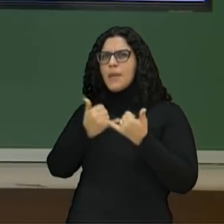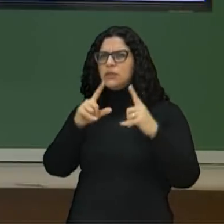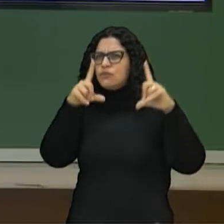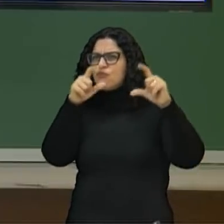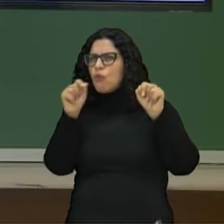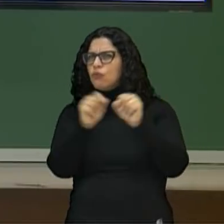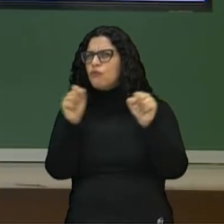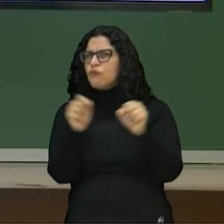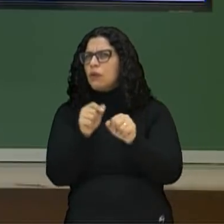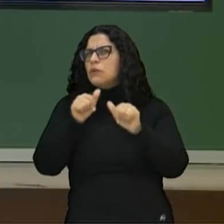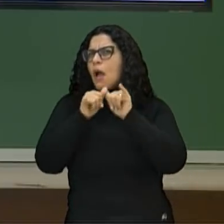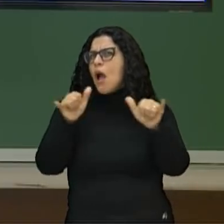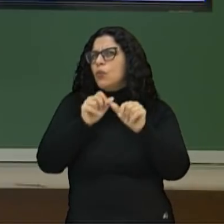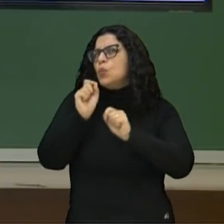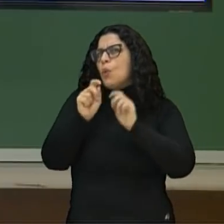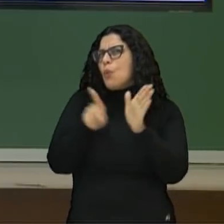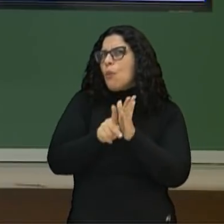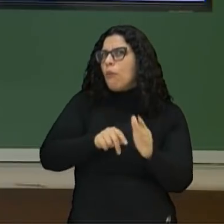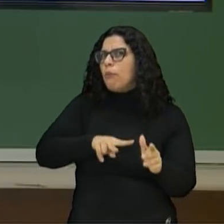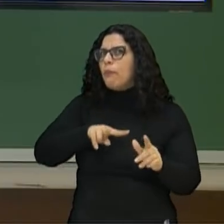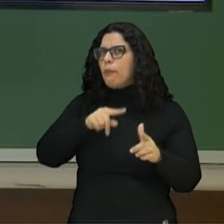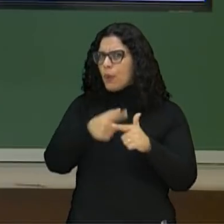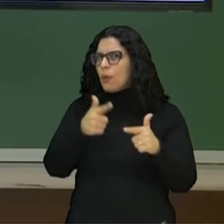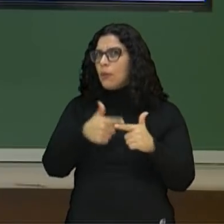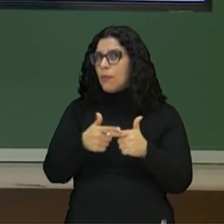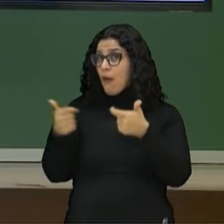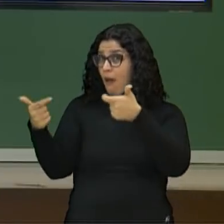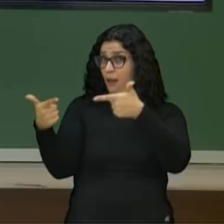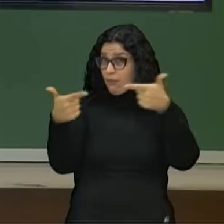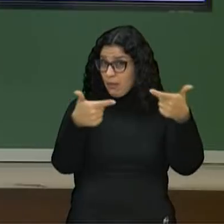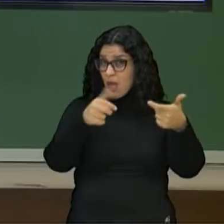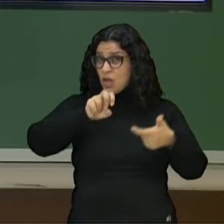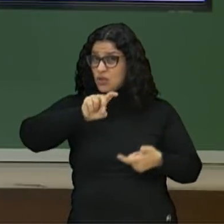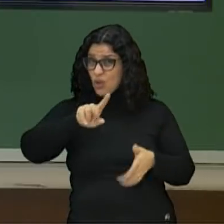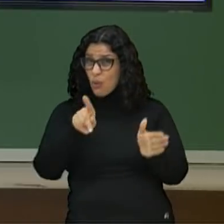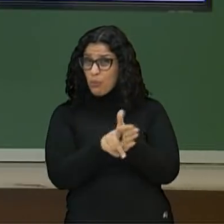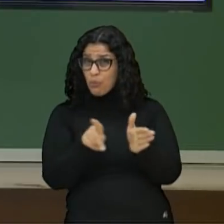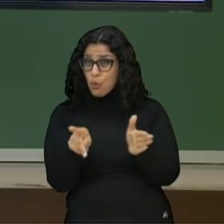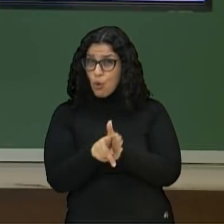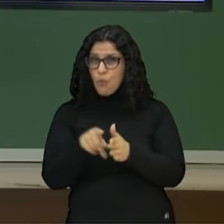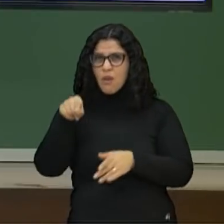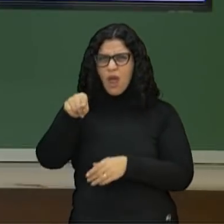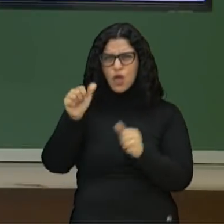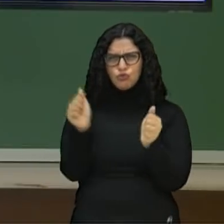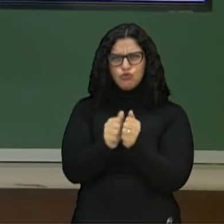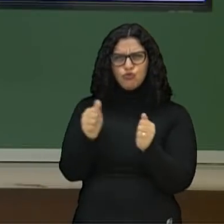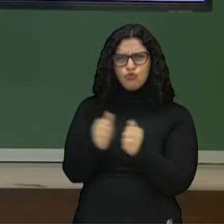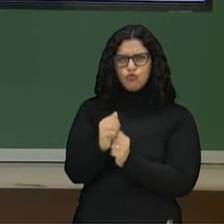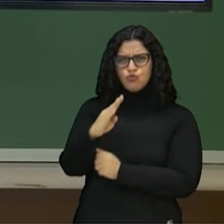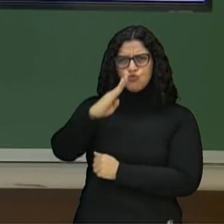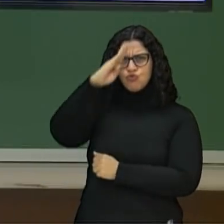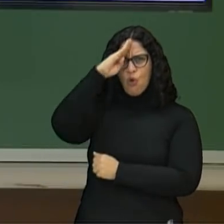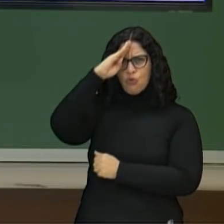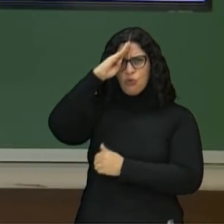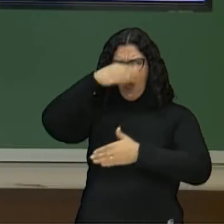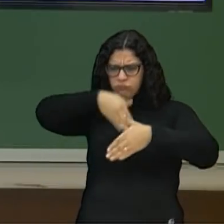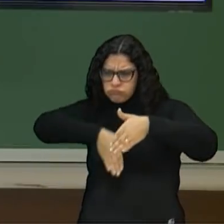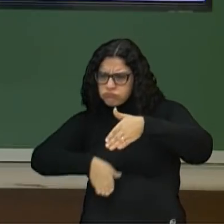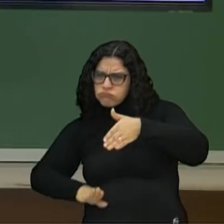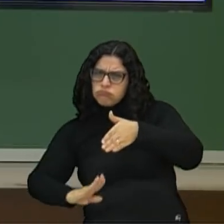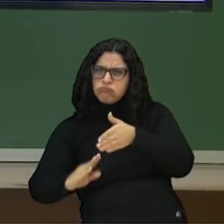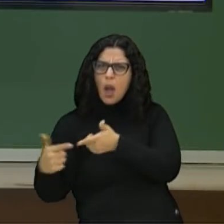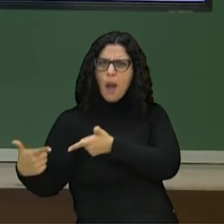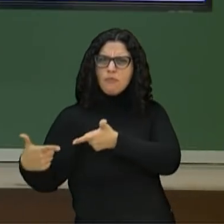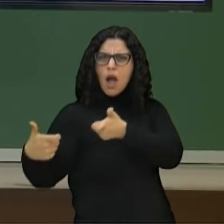poderia produzir? Então, uma guerra não é só travada nas frentes de batalha, nas trincheiras, nos